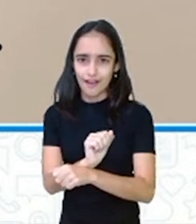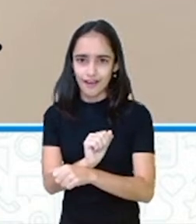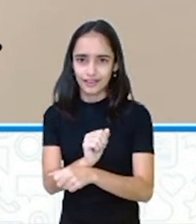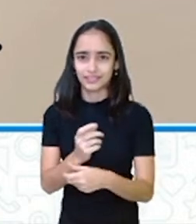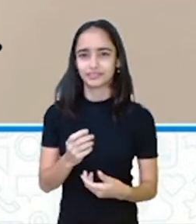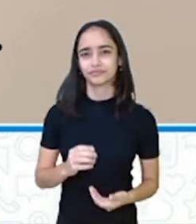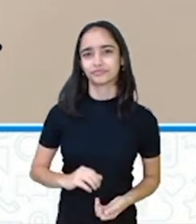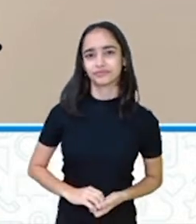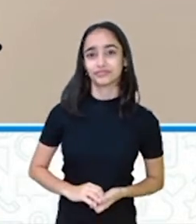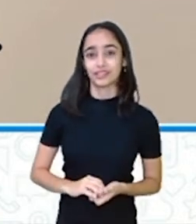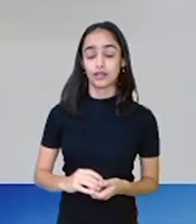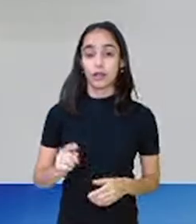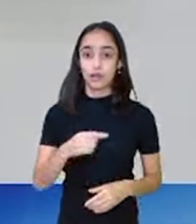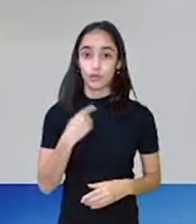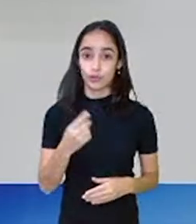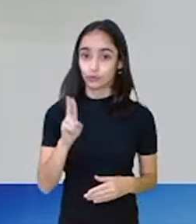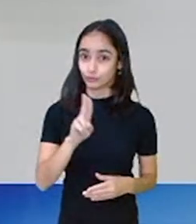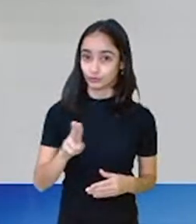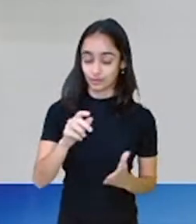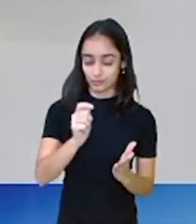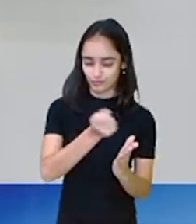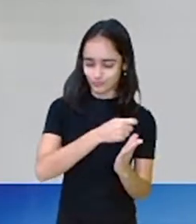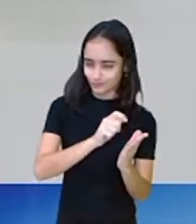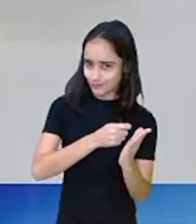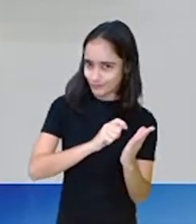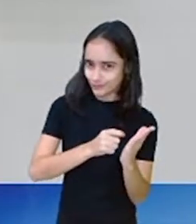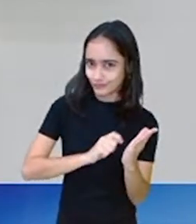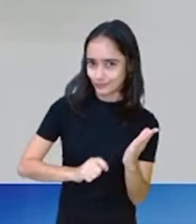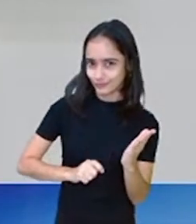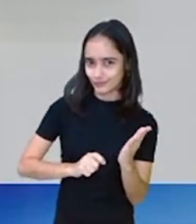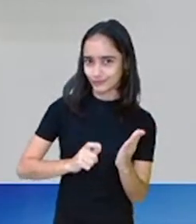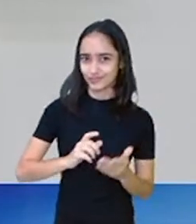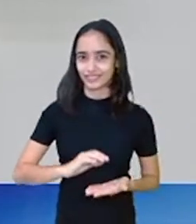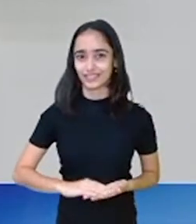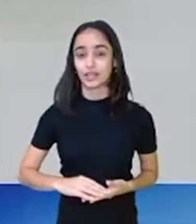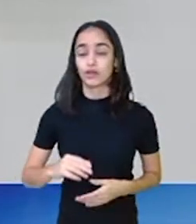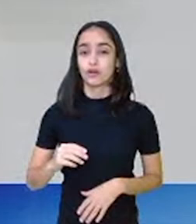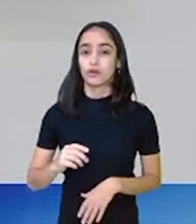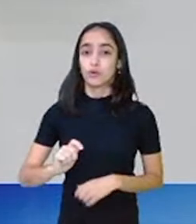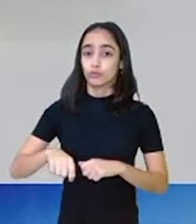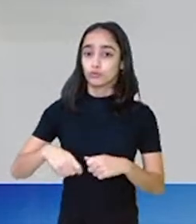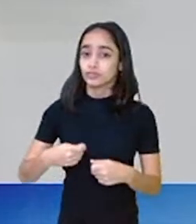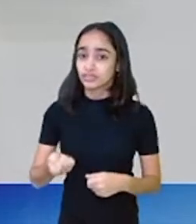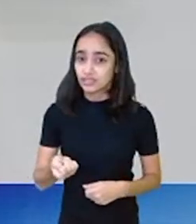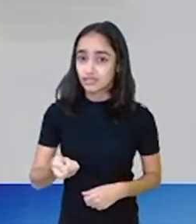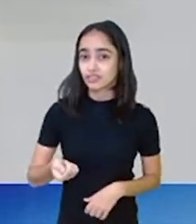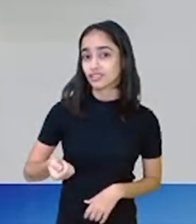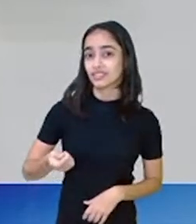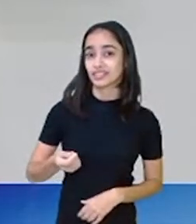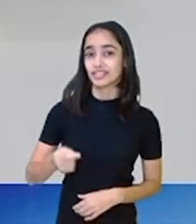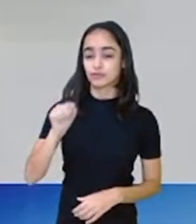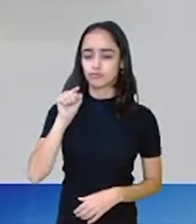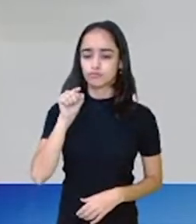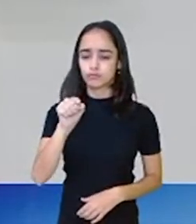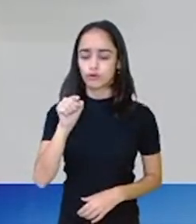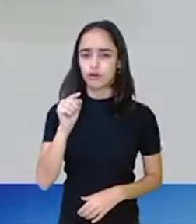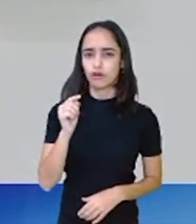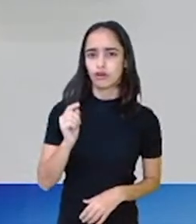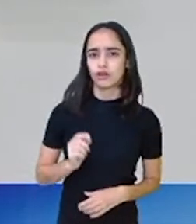na escrita. Isso mesmo. Os sinais de pontuação, eles são